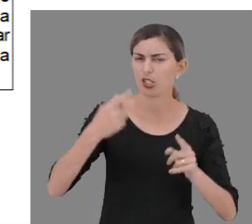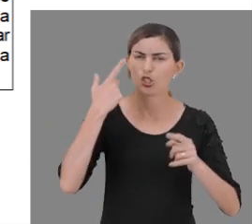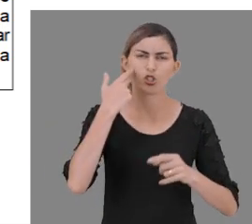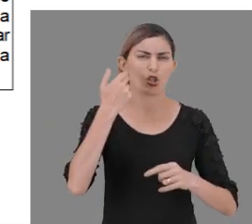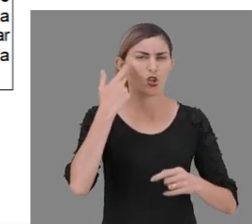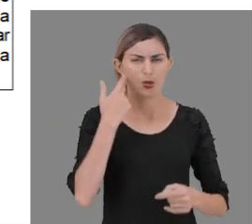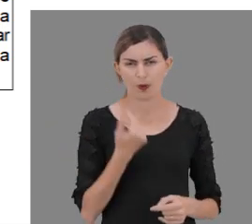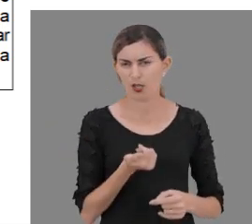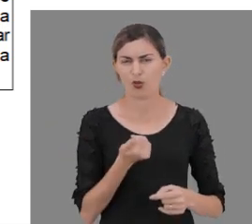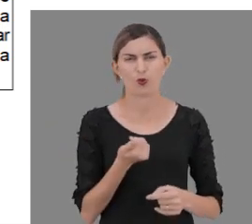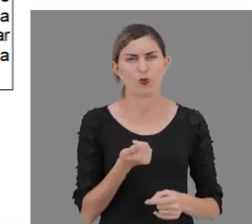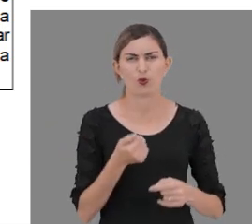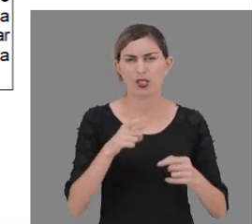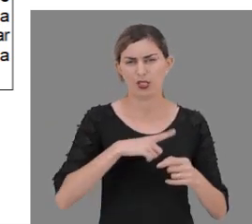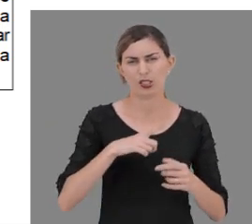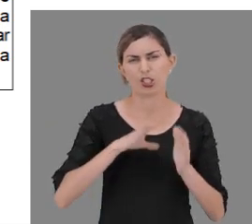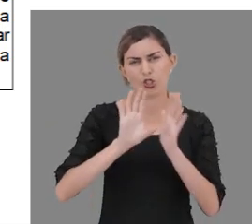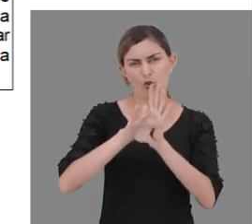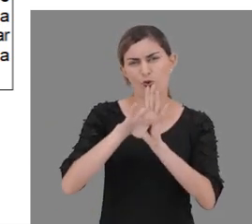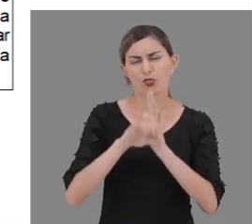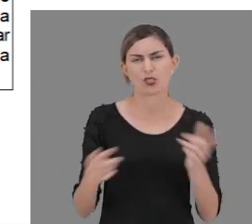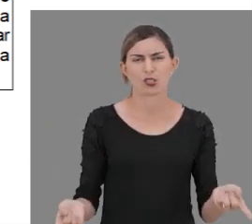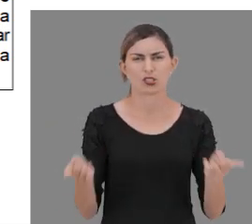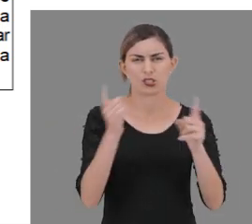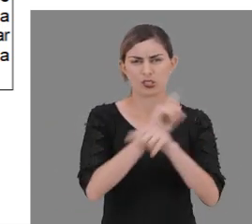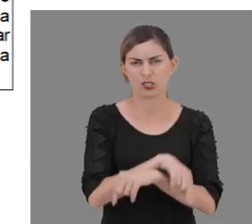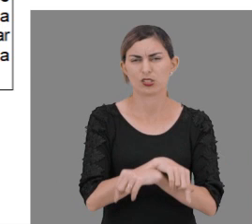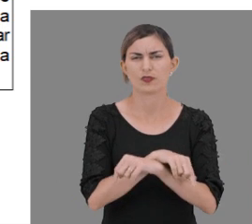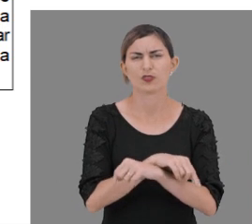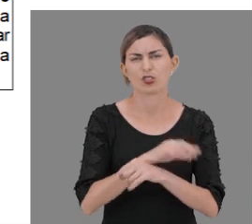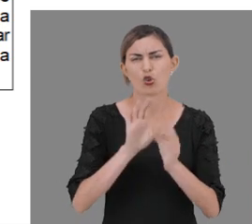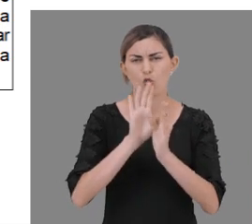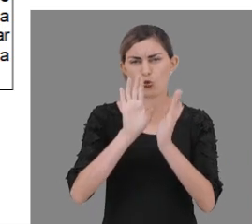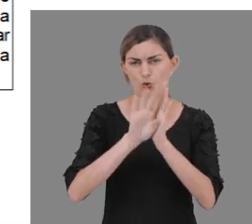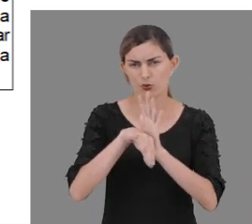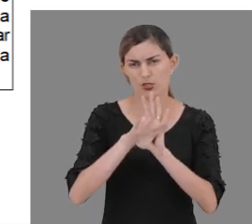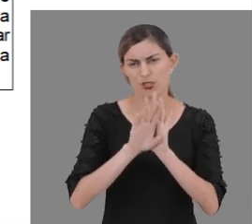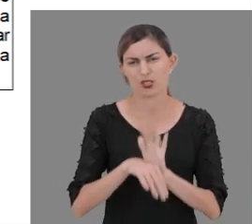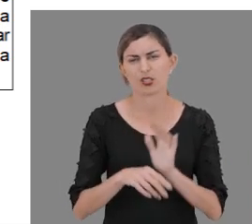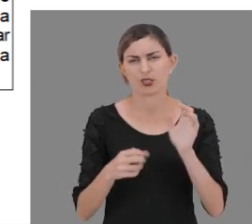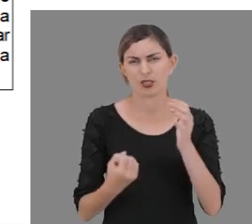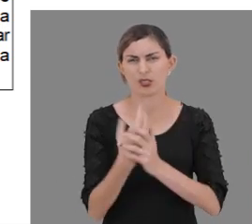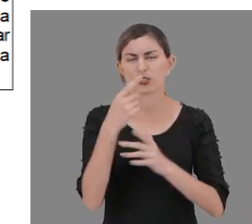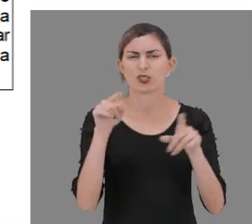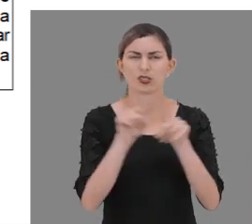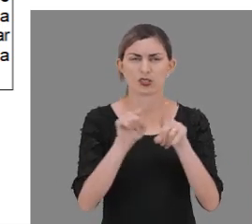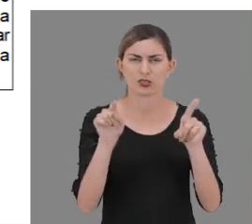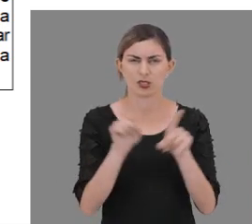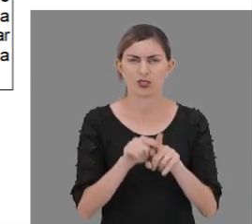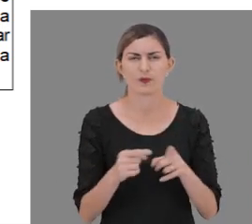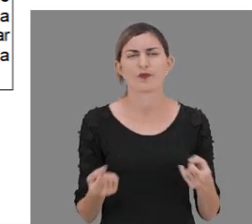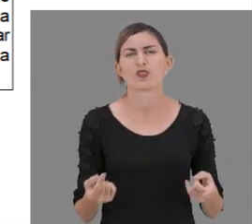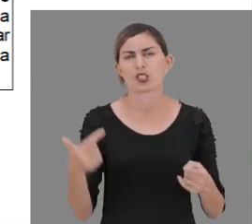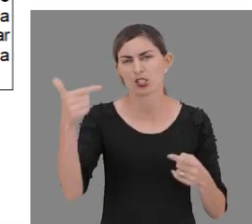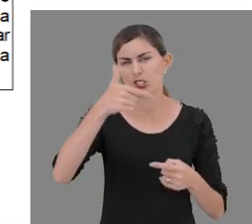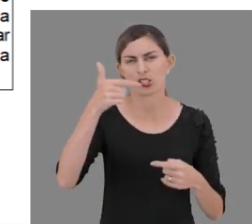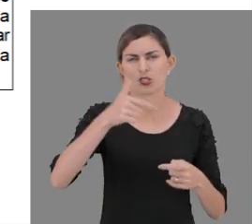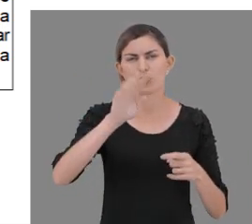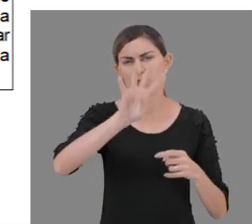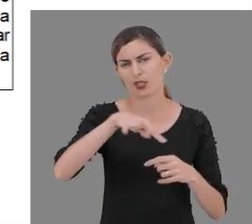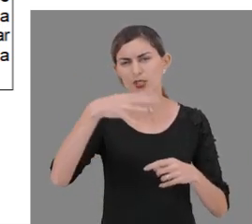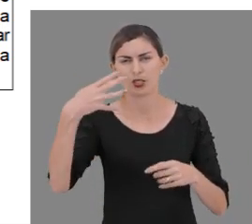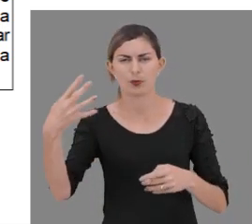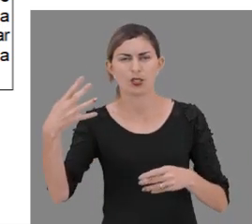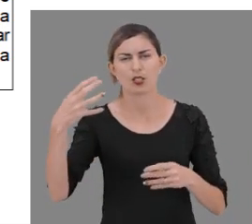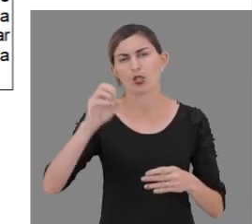a terceira forma normal, onde você tem o conceito de transitividade, você vai estar criando também